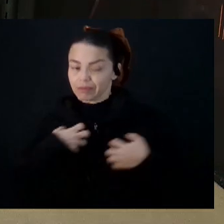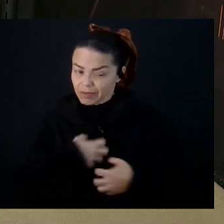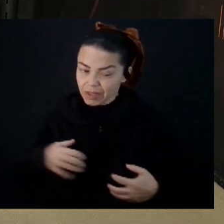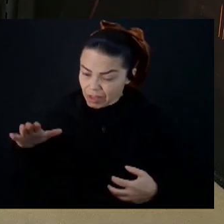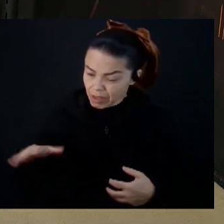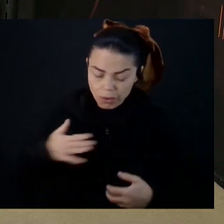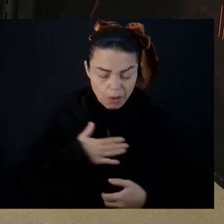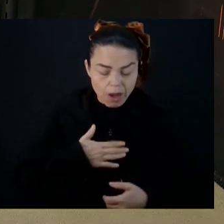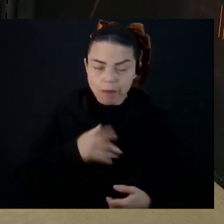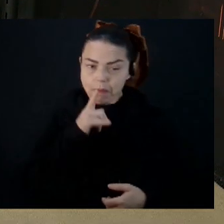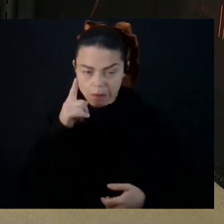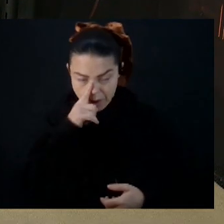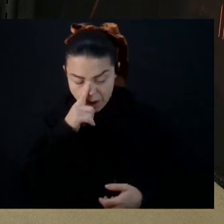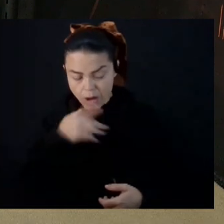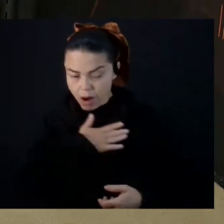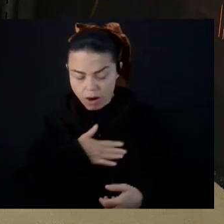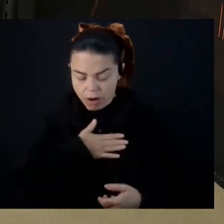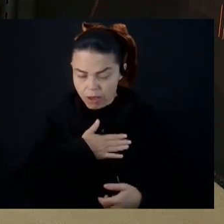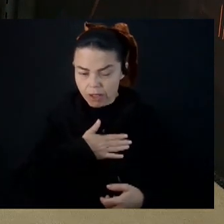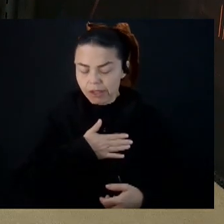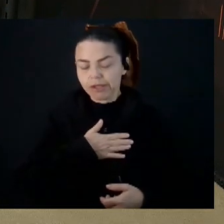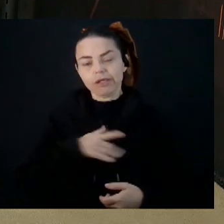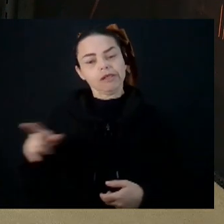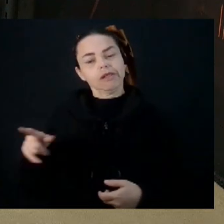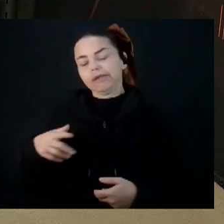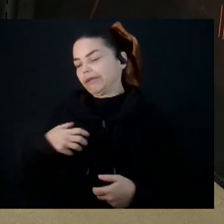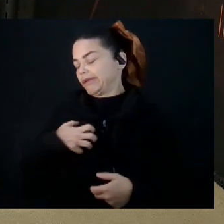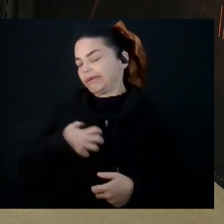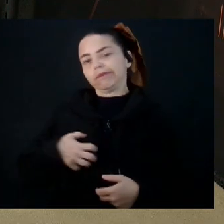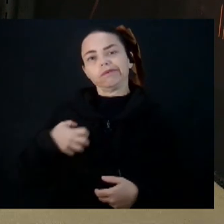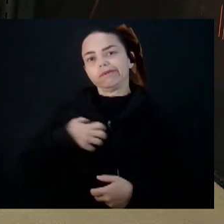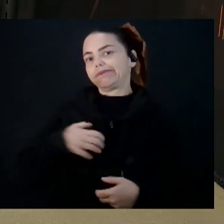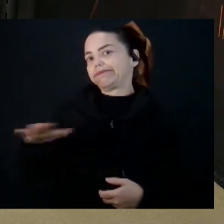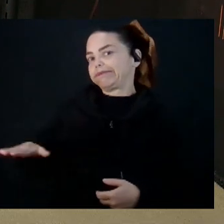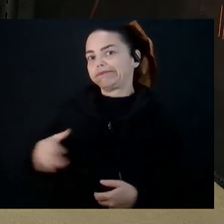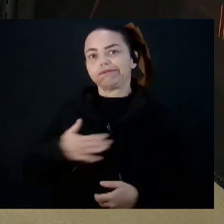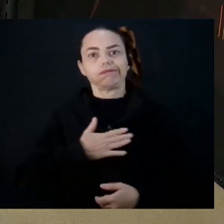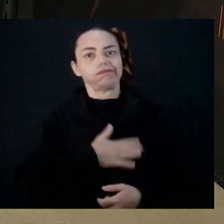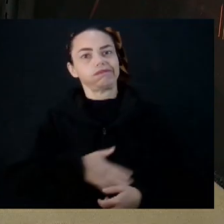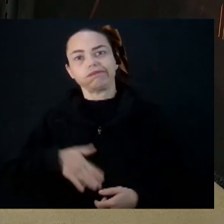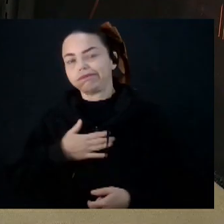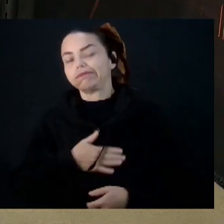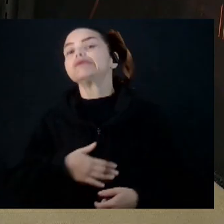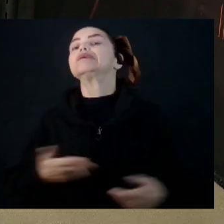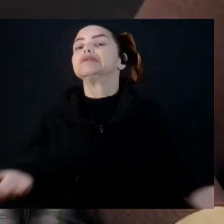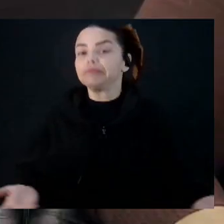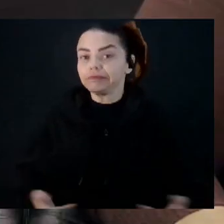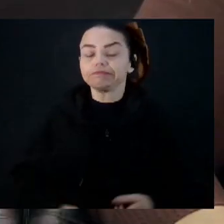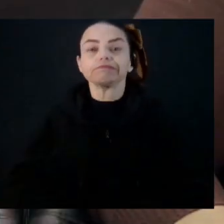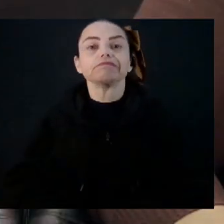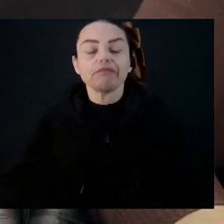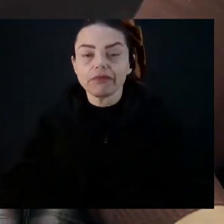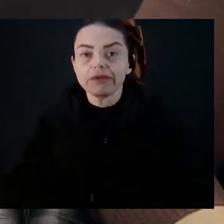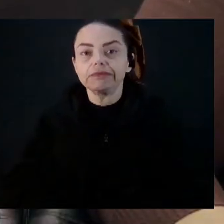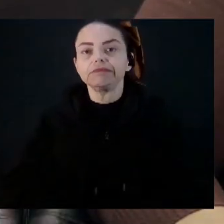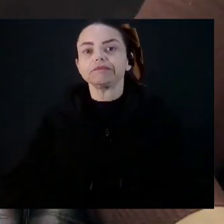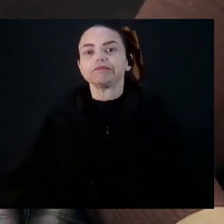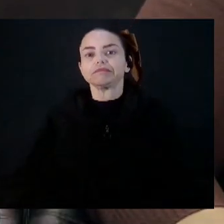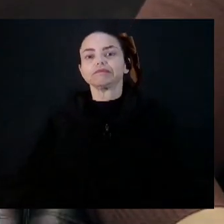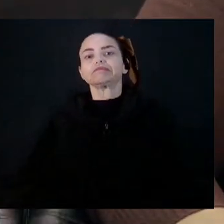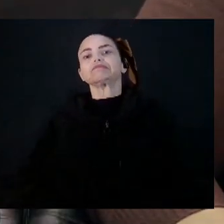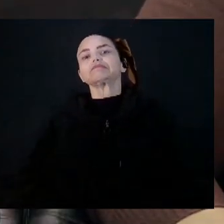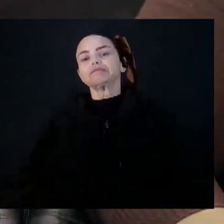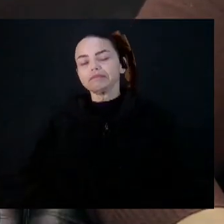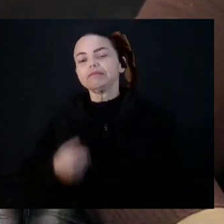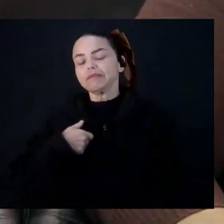gostou, né? Cuidadora gostou, mas a criança não gostou muito. E aí? Bom, Eu acredito que